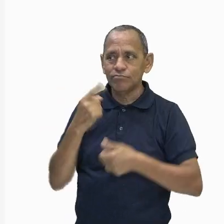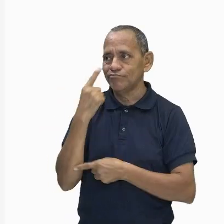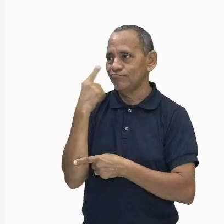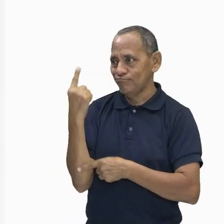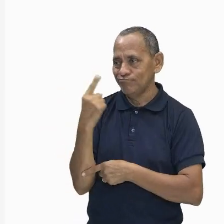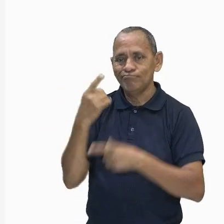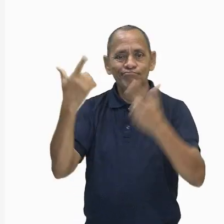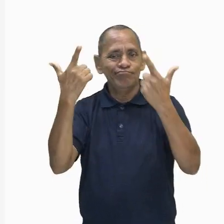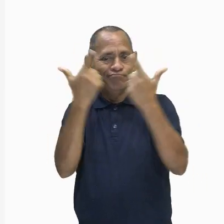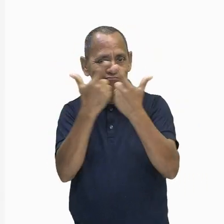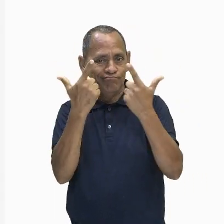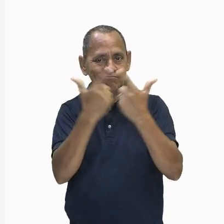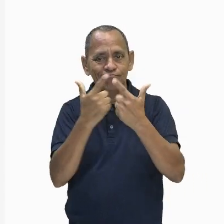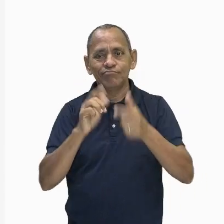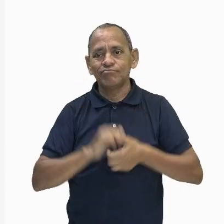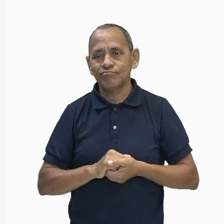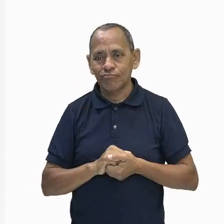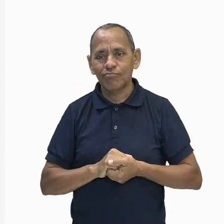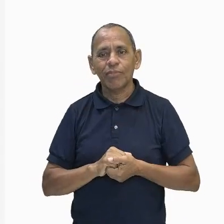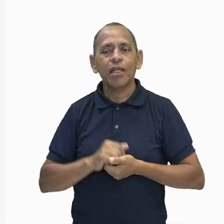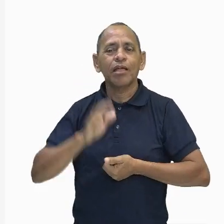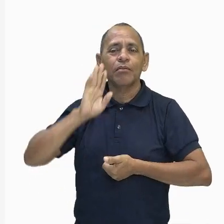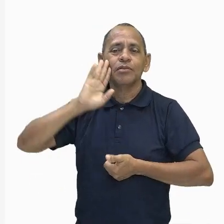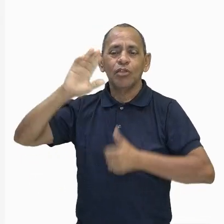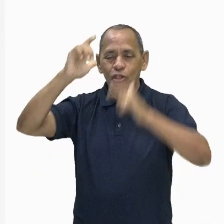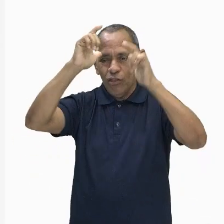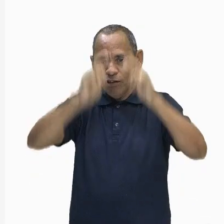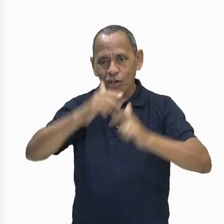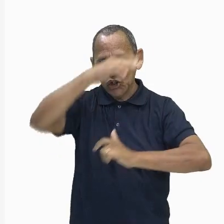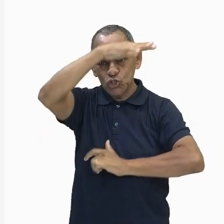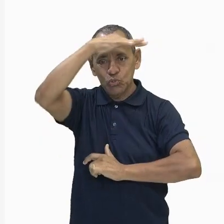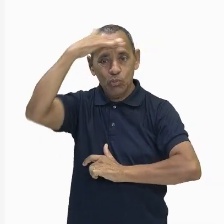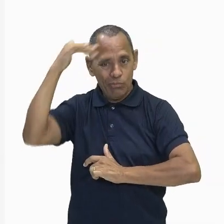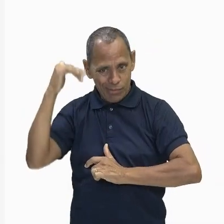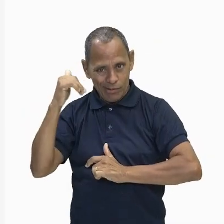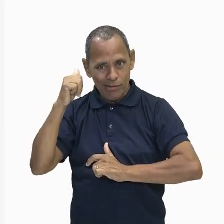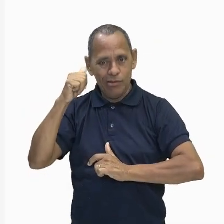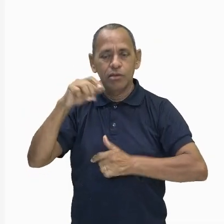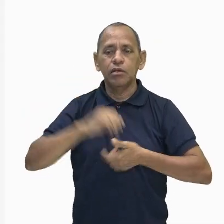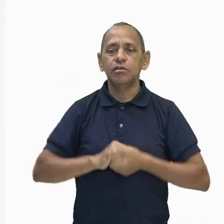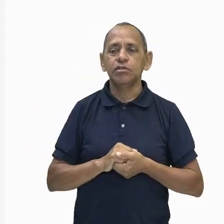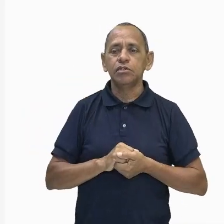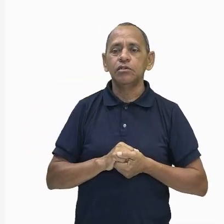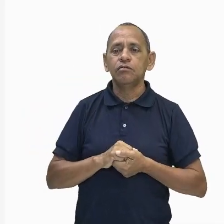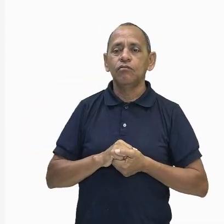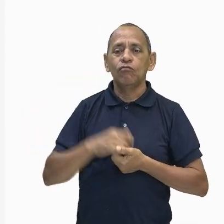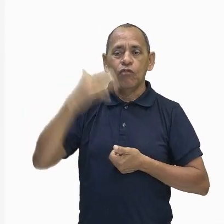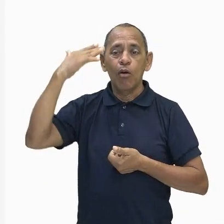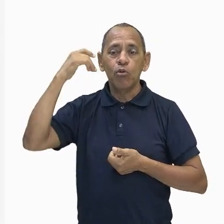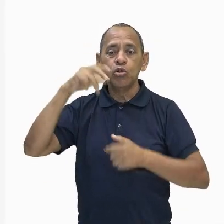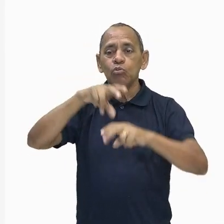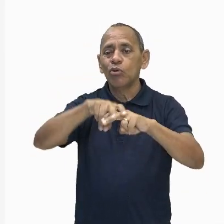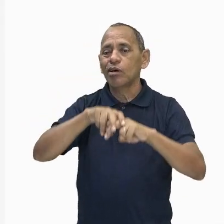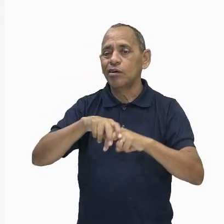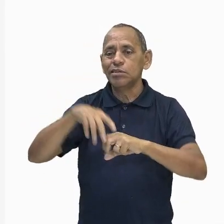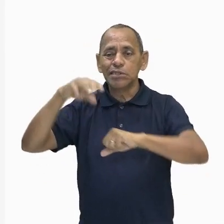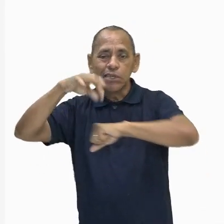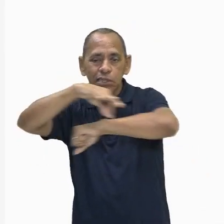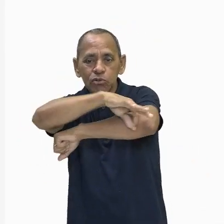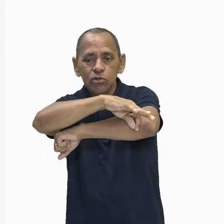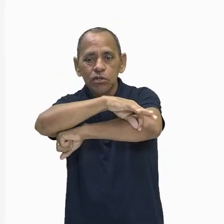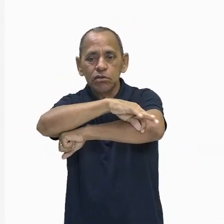Amazonas, principal cartão postal de Manaus, é famoso por sua arquitetura. Observe que entre vírgulas nós